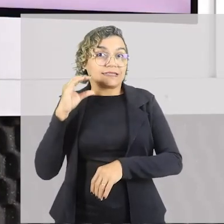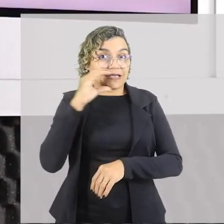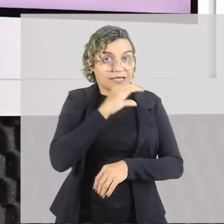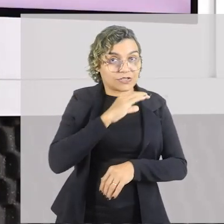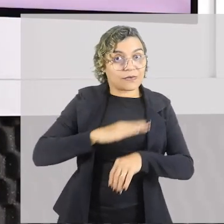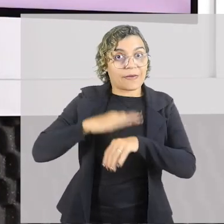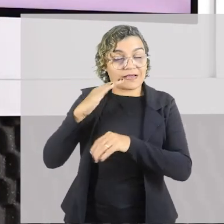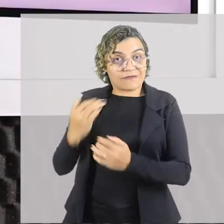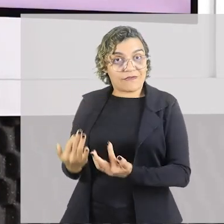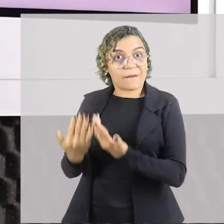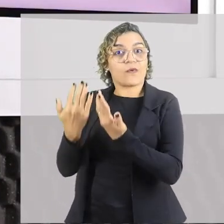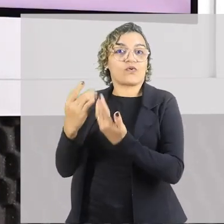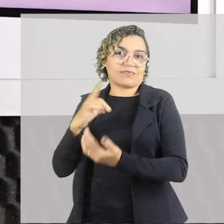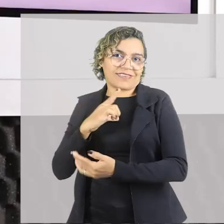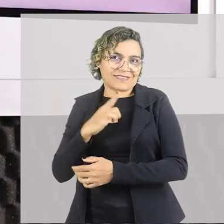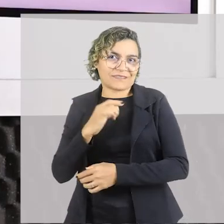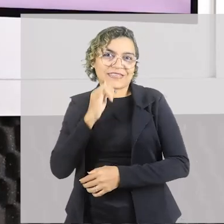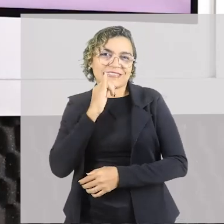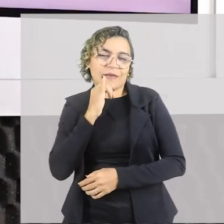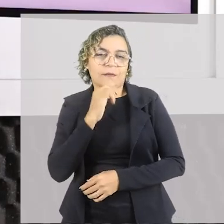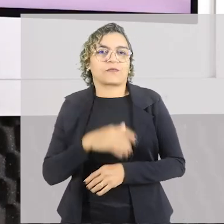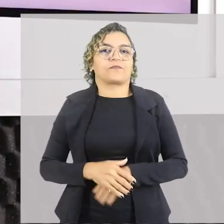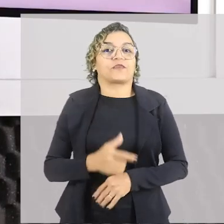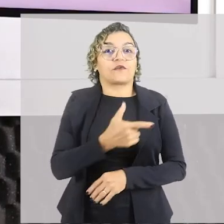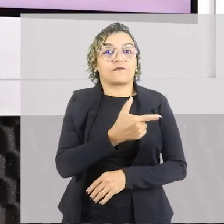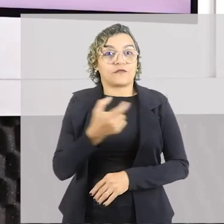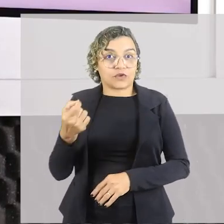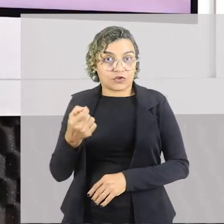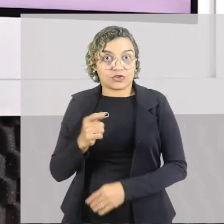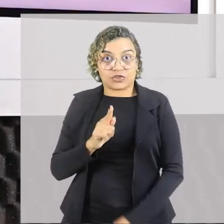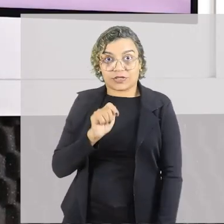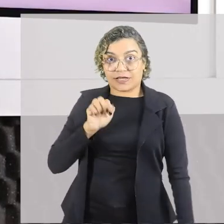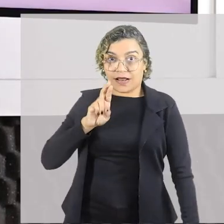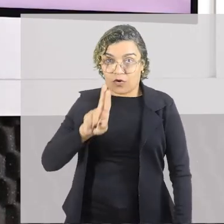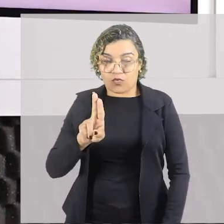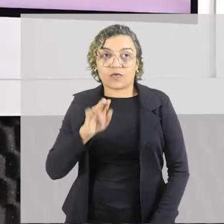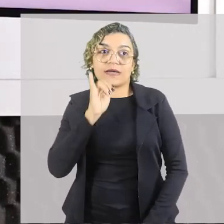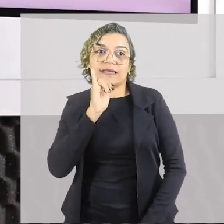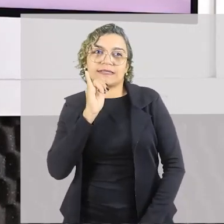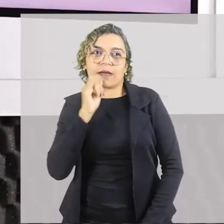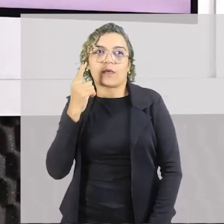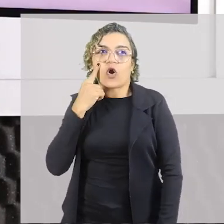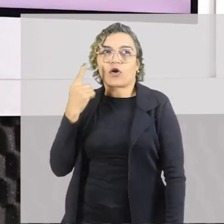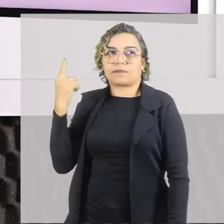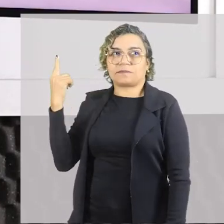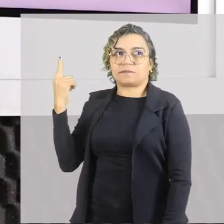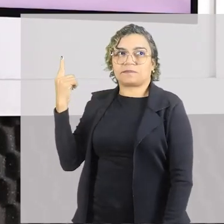Aqui eu estou a 20 graus. A 20 graus, a minha pressão de vapor é de 18